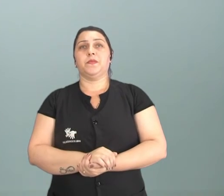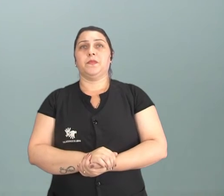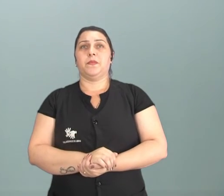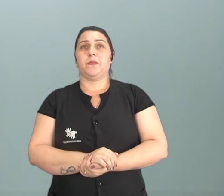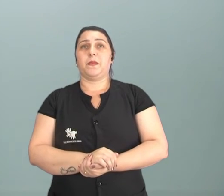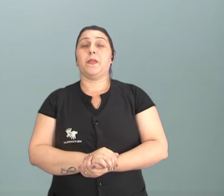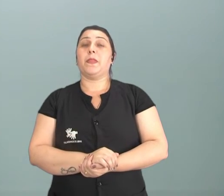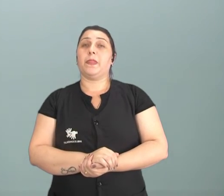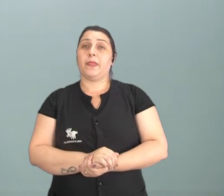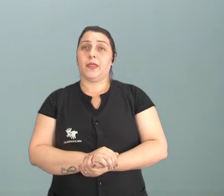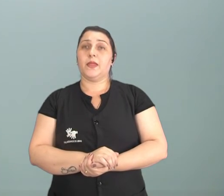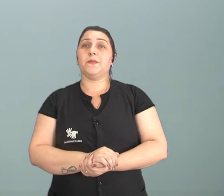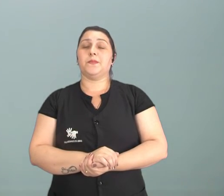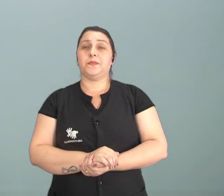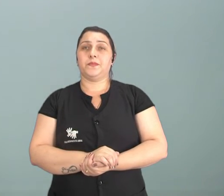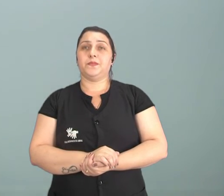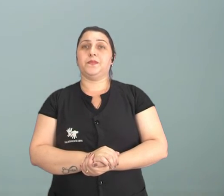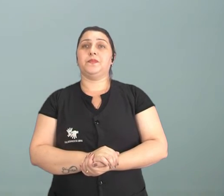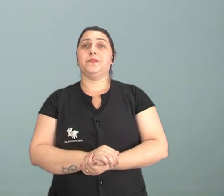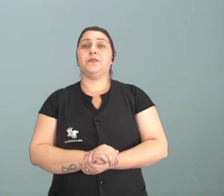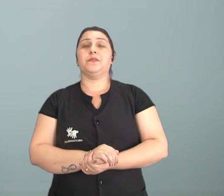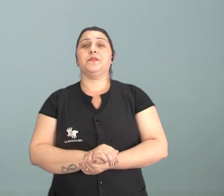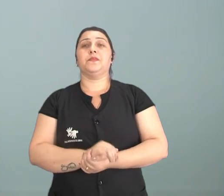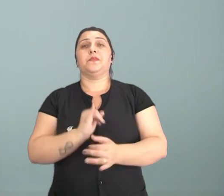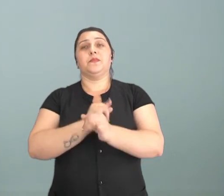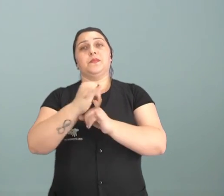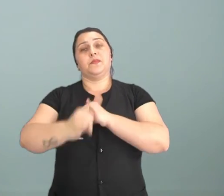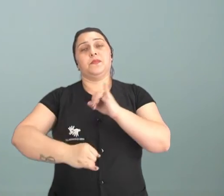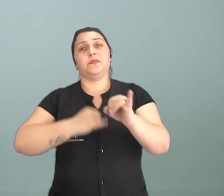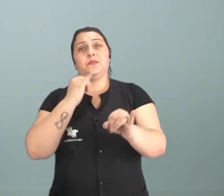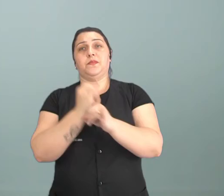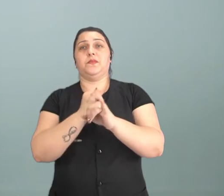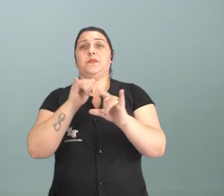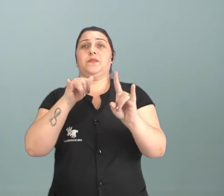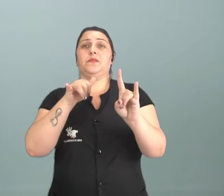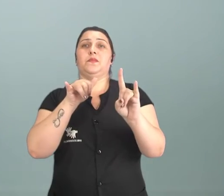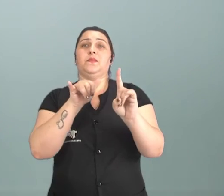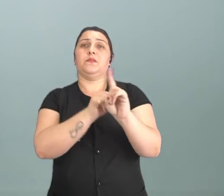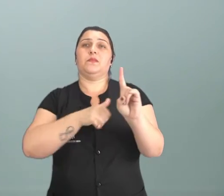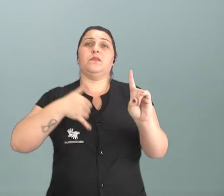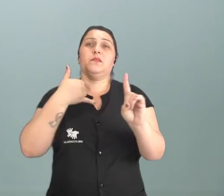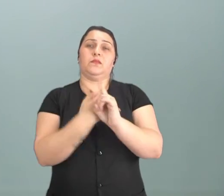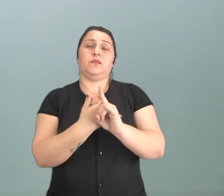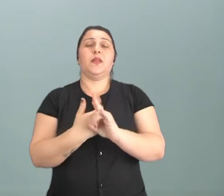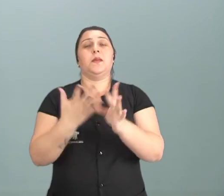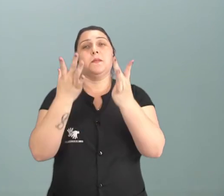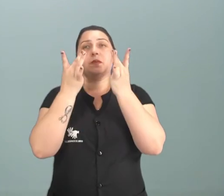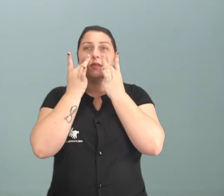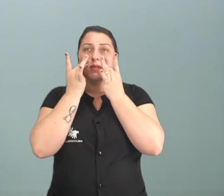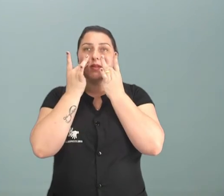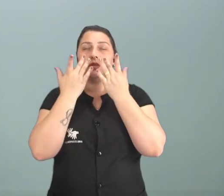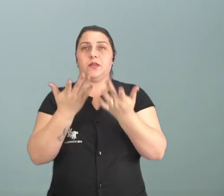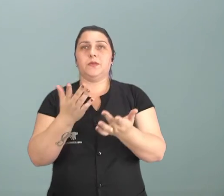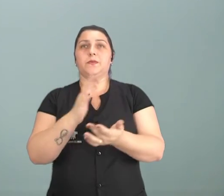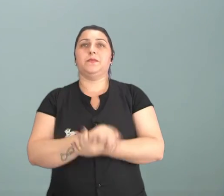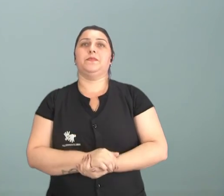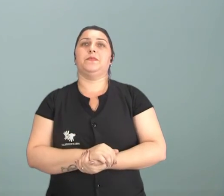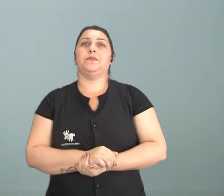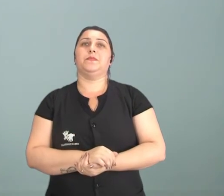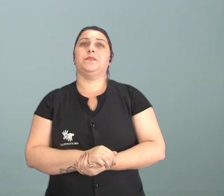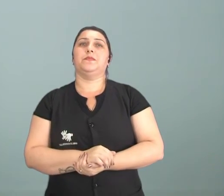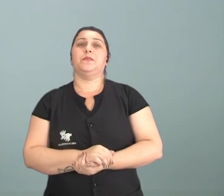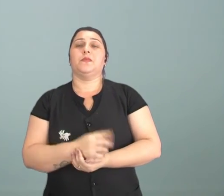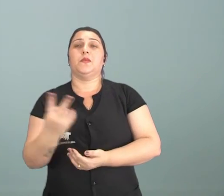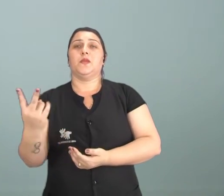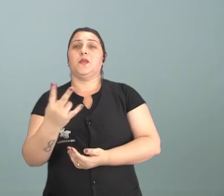cyberbullying, que envolve essa questão da internet em si, e o bullying que é mais real, presencial em si, tá? Tem esses